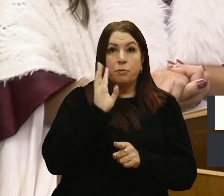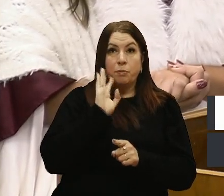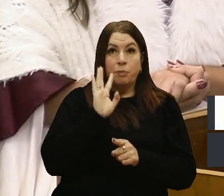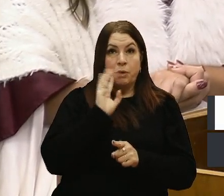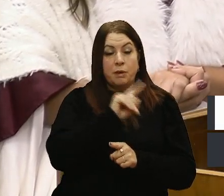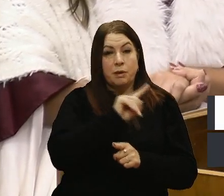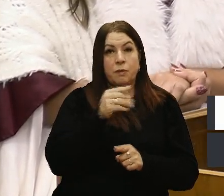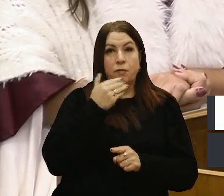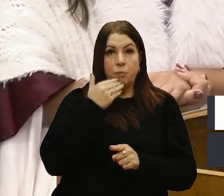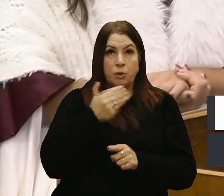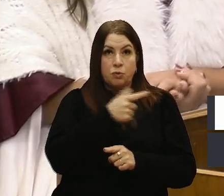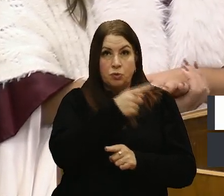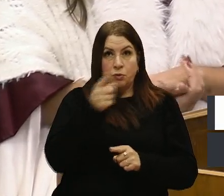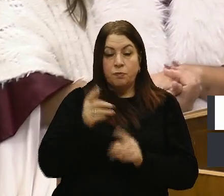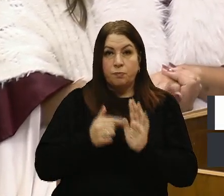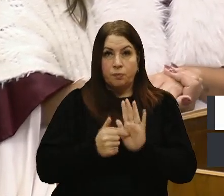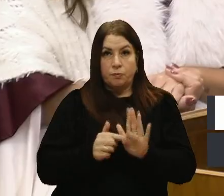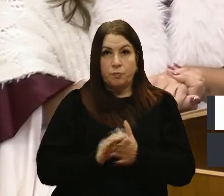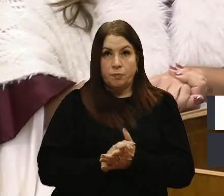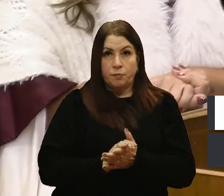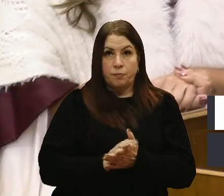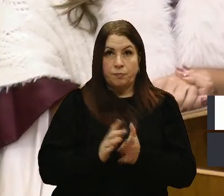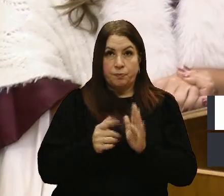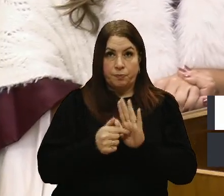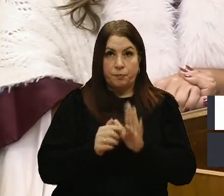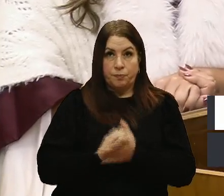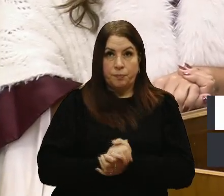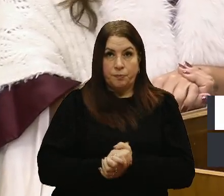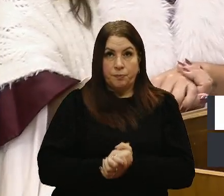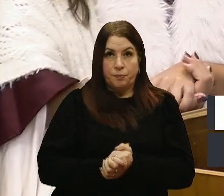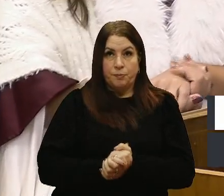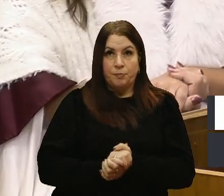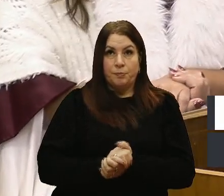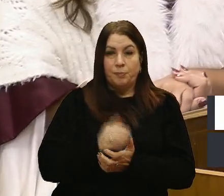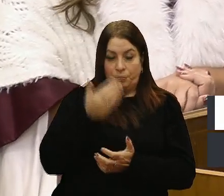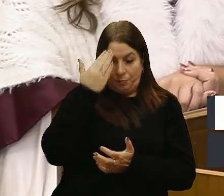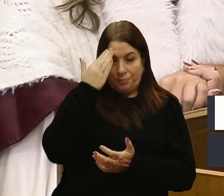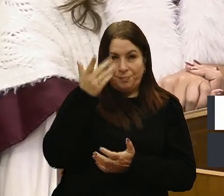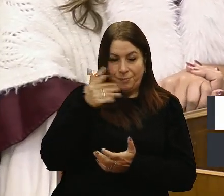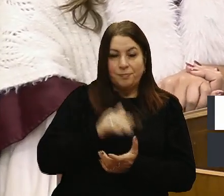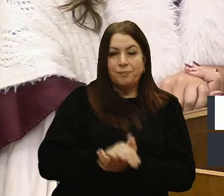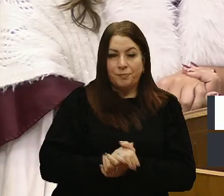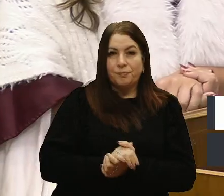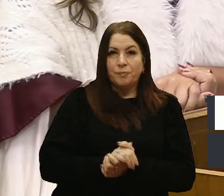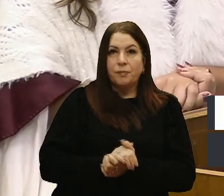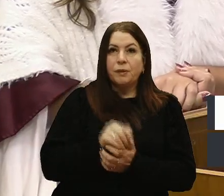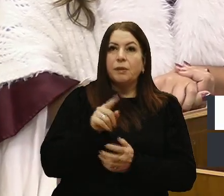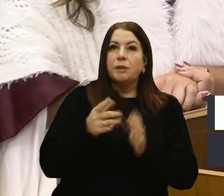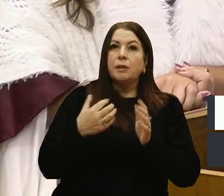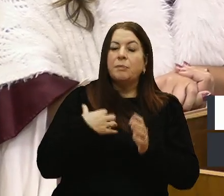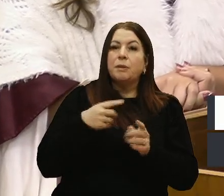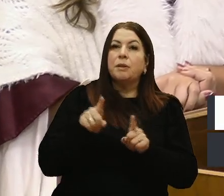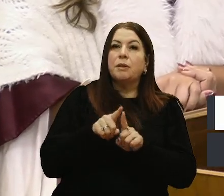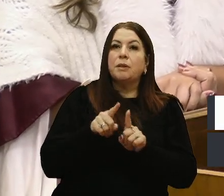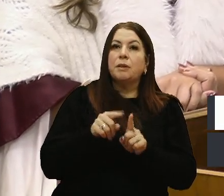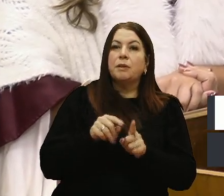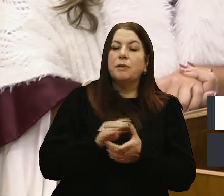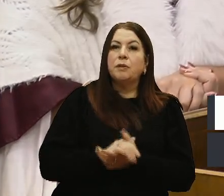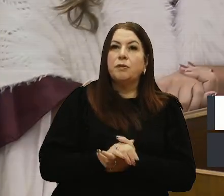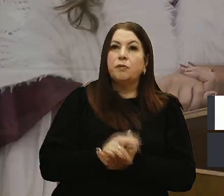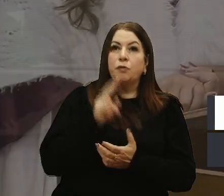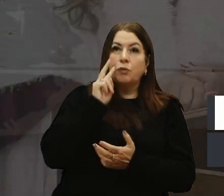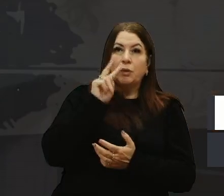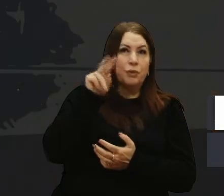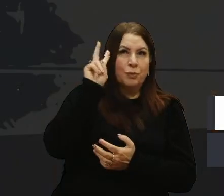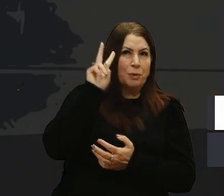Então, eu vou pedir aí que passe a apresentação. Oi, Laura, tudo bem? Muito obrigado. De forma, então, ali, eu vou lendo, porque eu também não